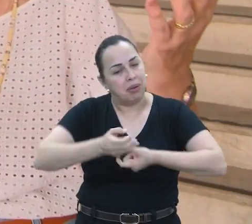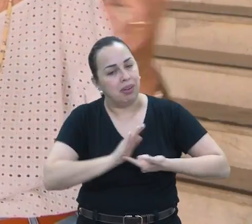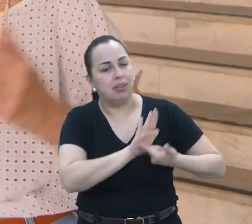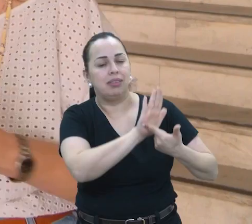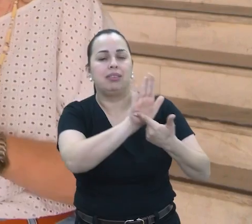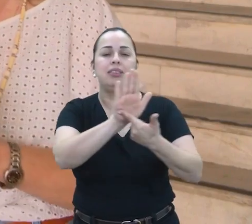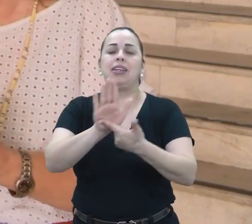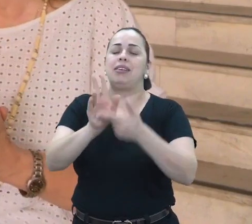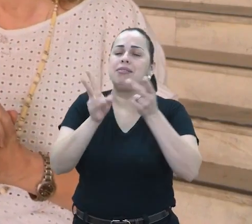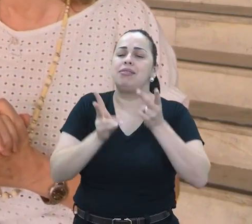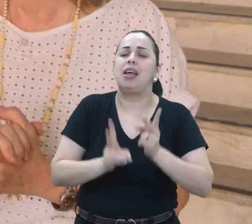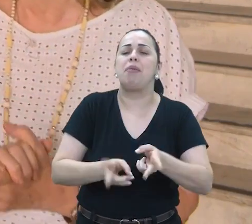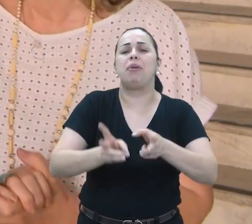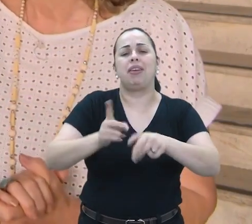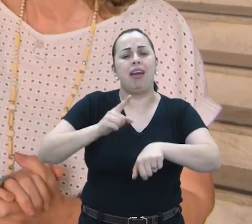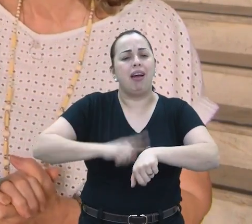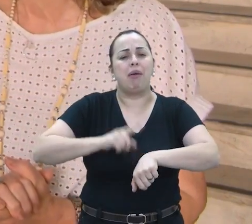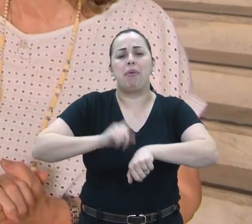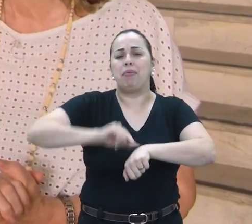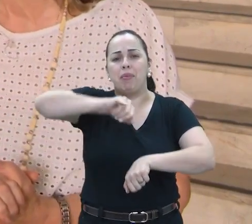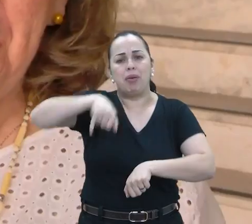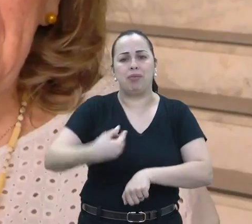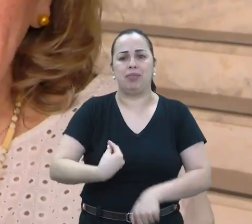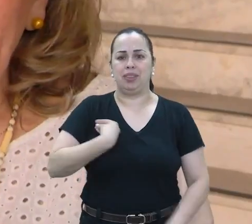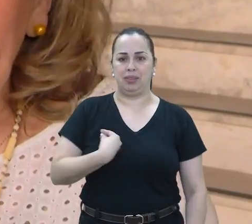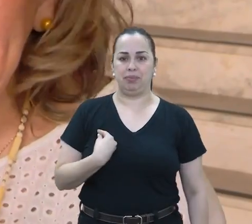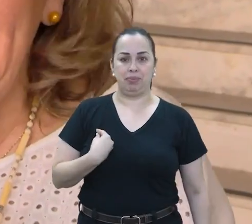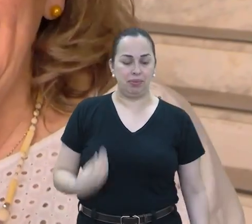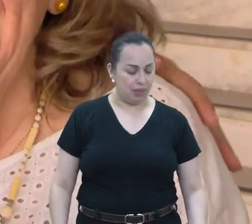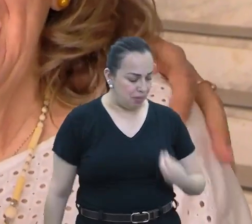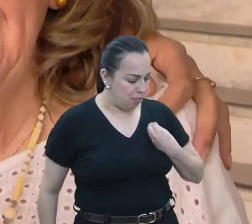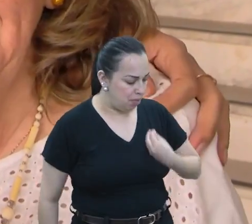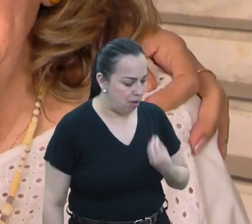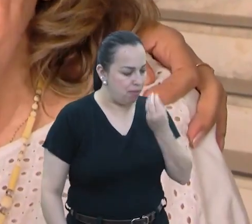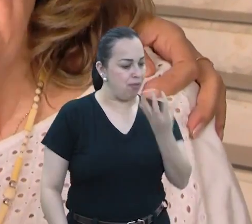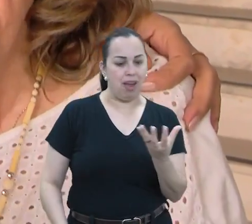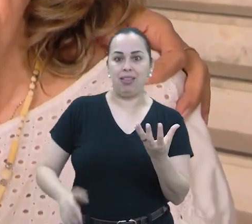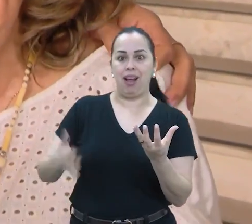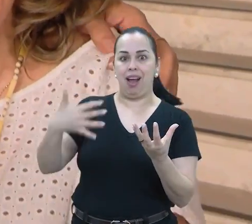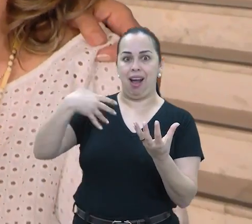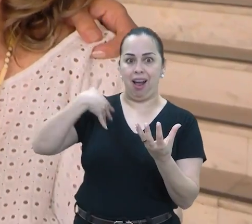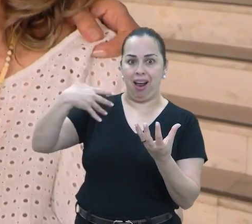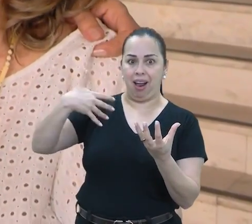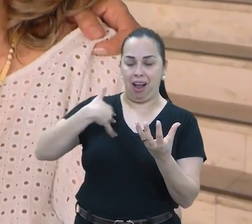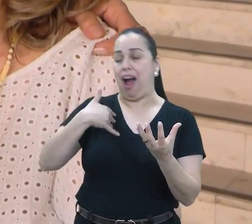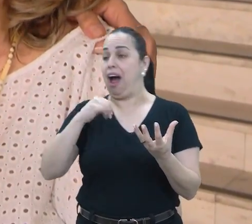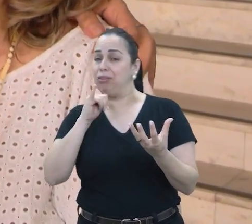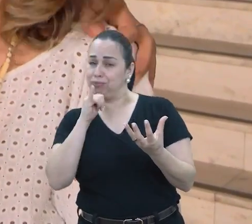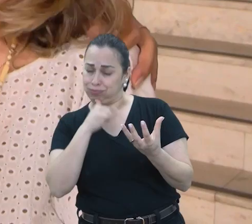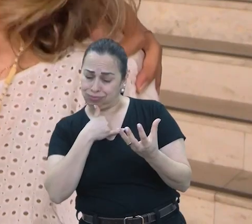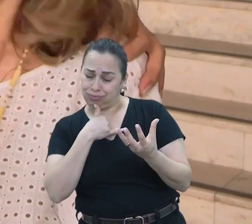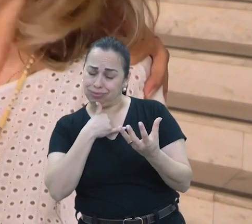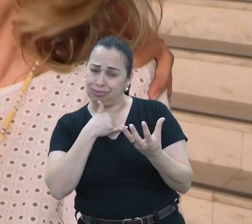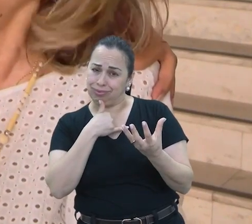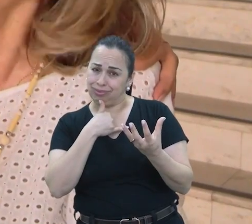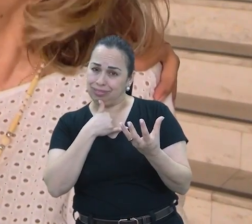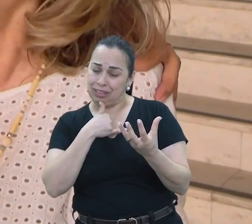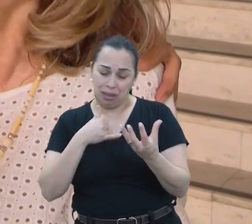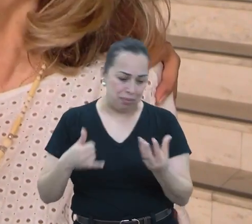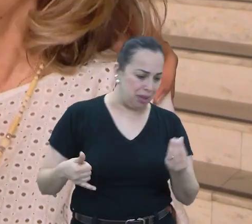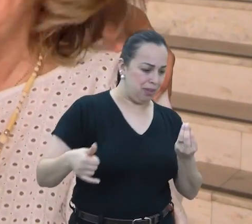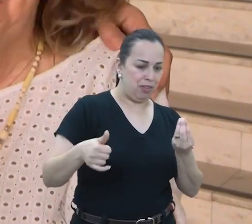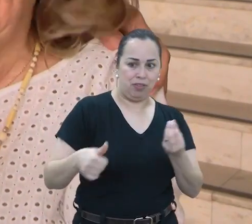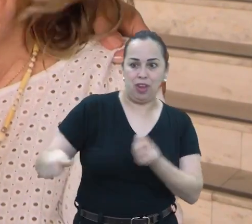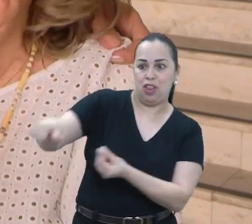para mostrar que sempre é tempo de viver. Minha vida é alegre, tenho tristezas também, mas não troco